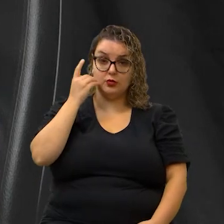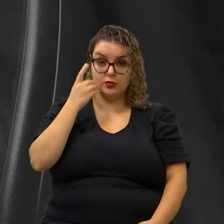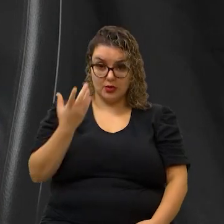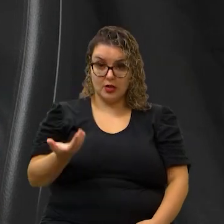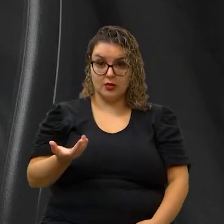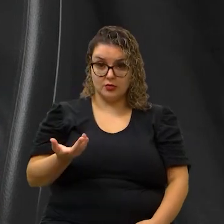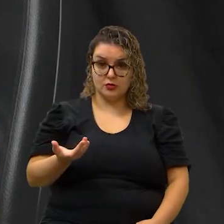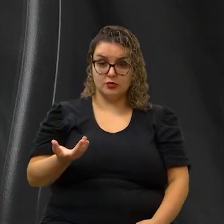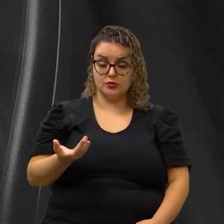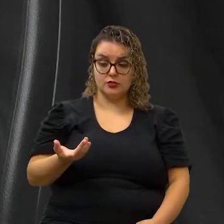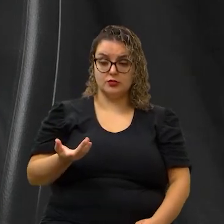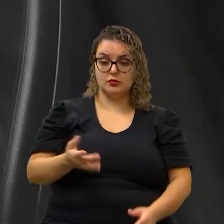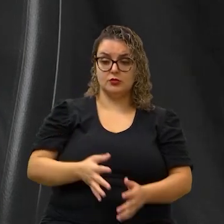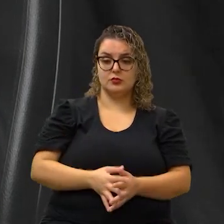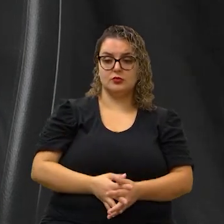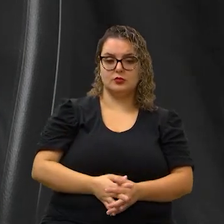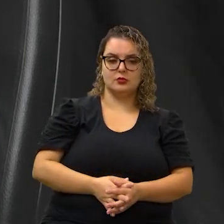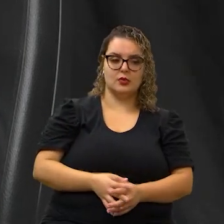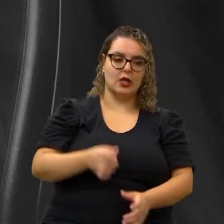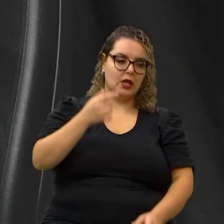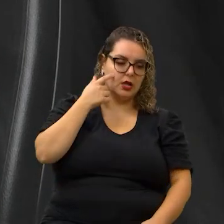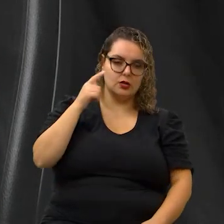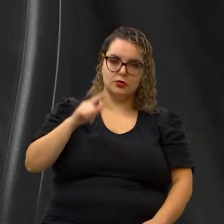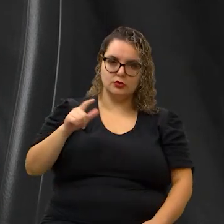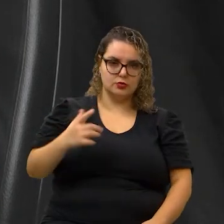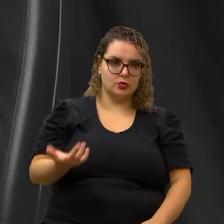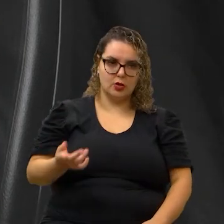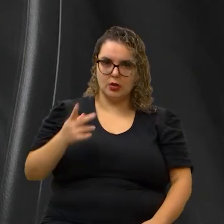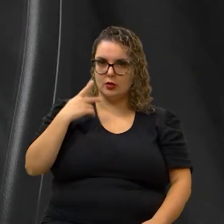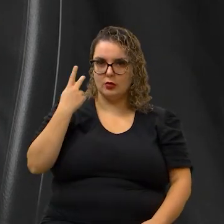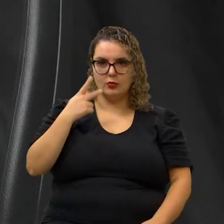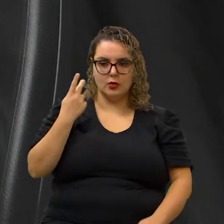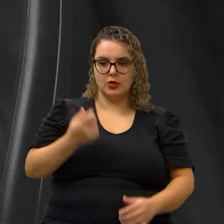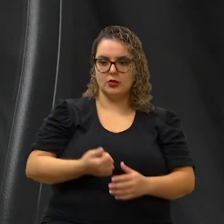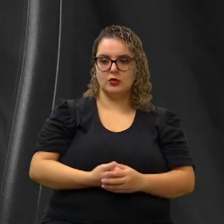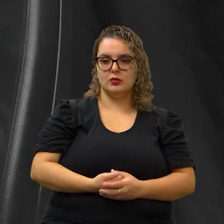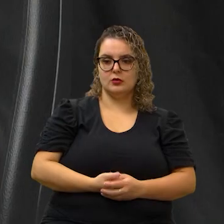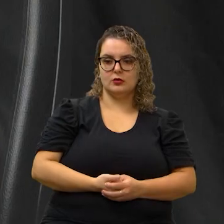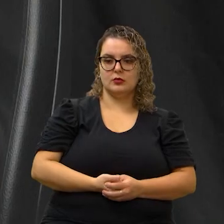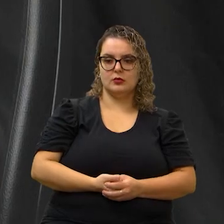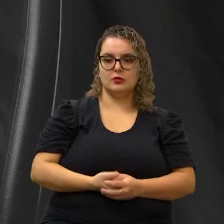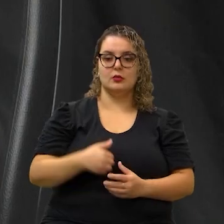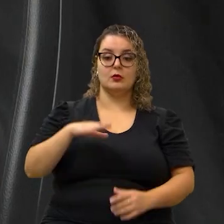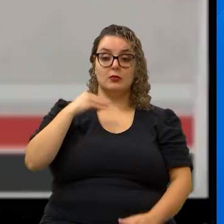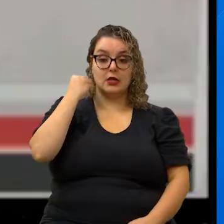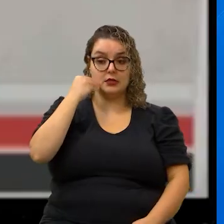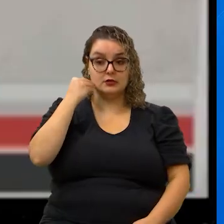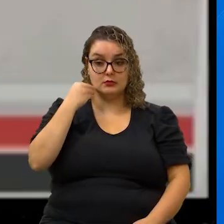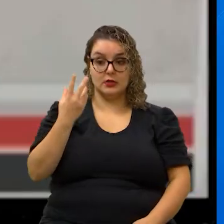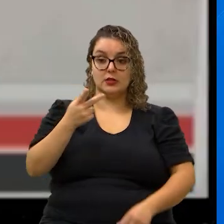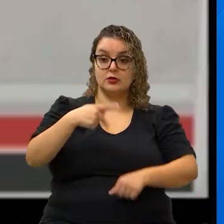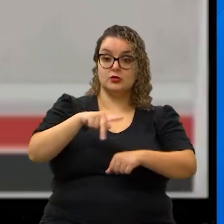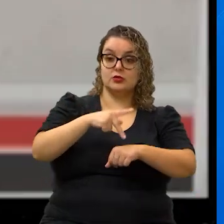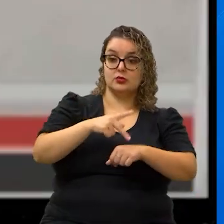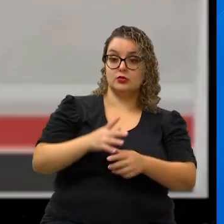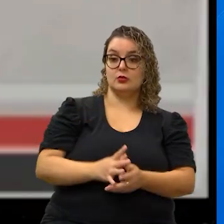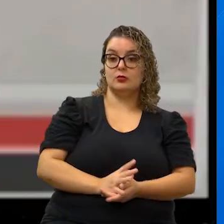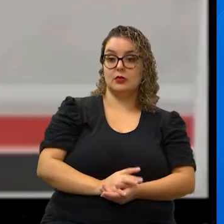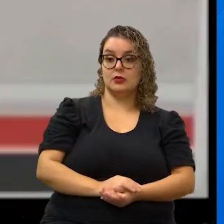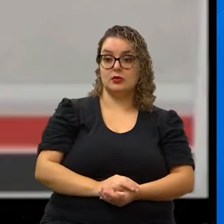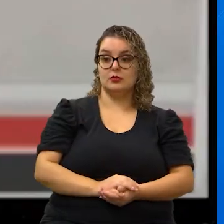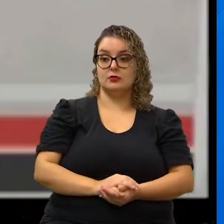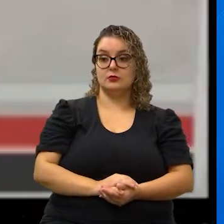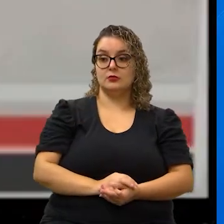500 deputados, né? Então, e claro, são os políticos mais experientes do país, né?